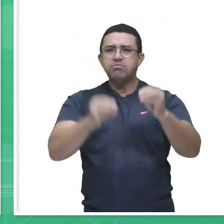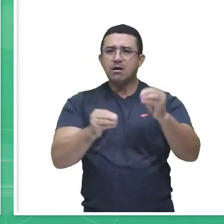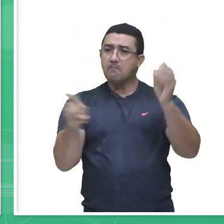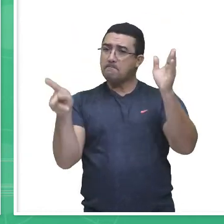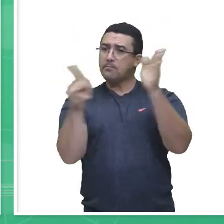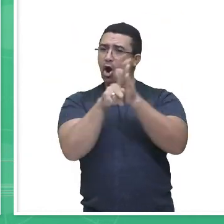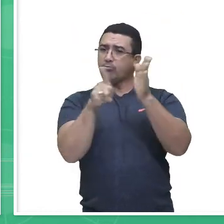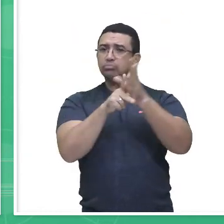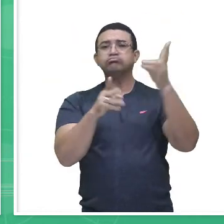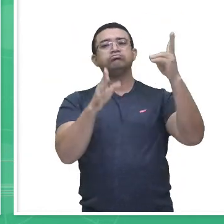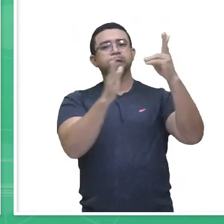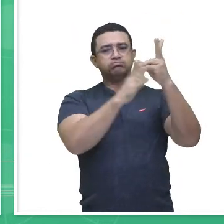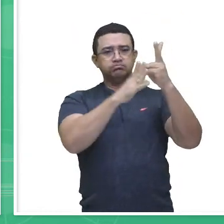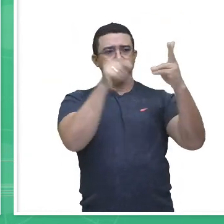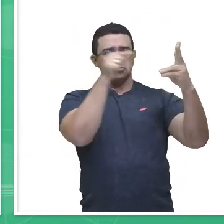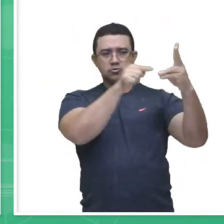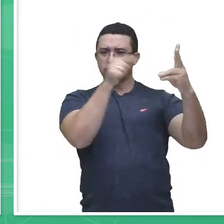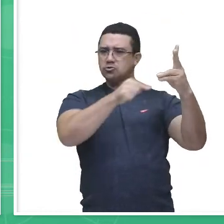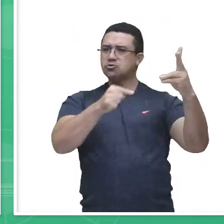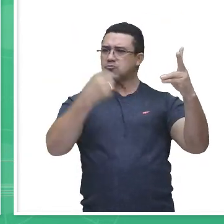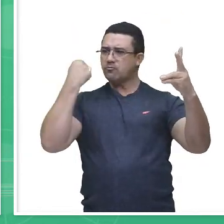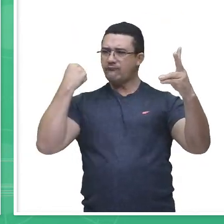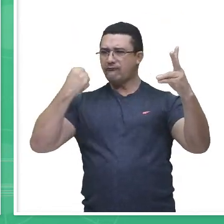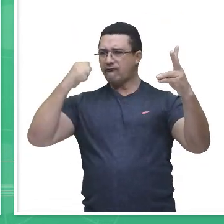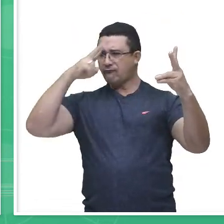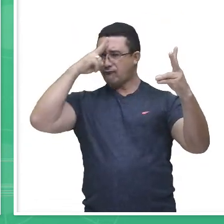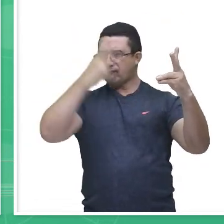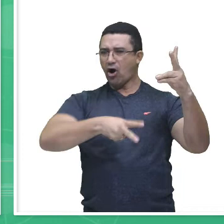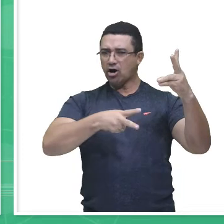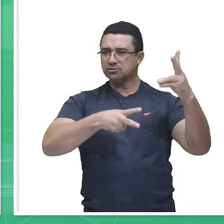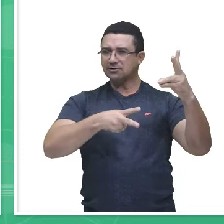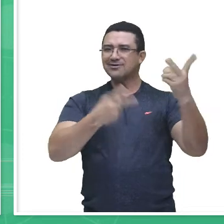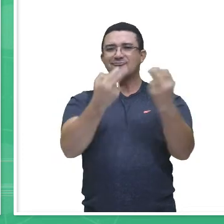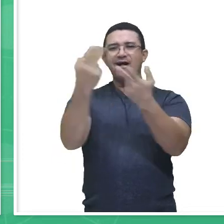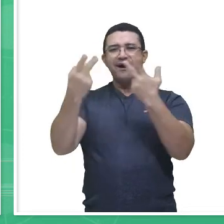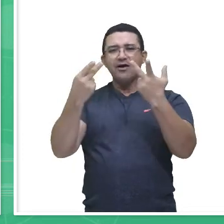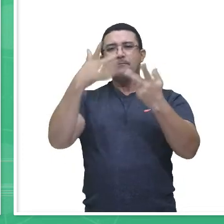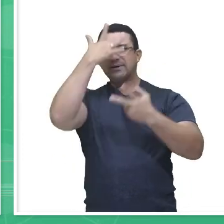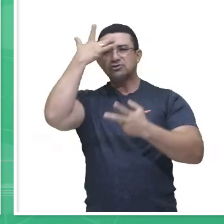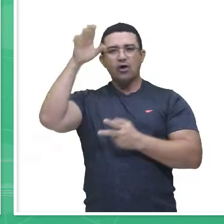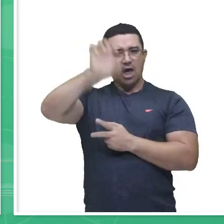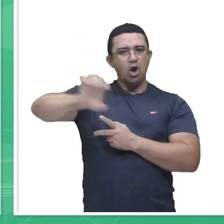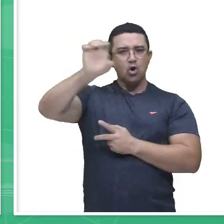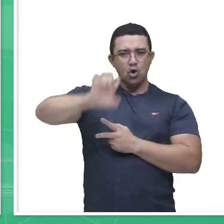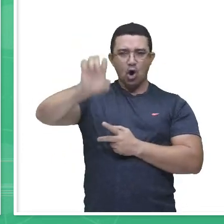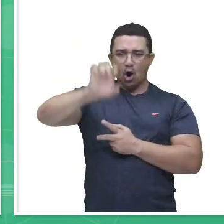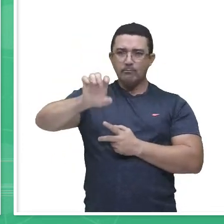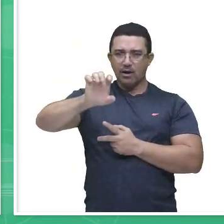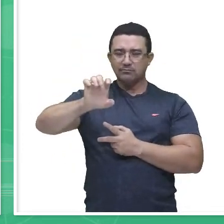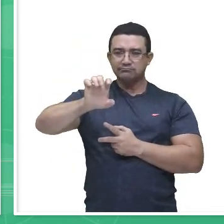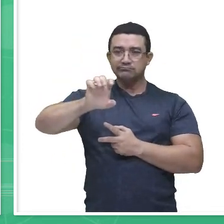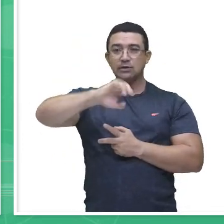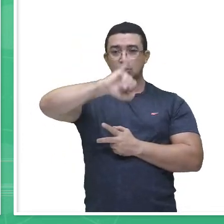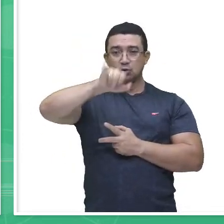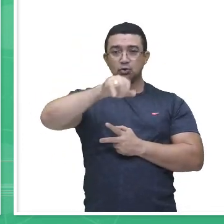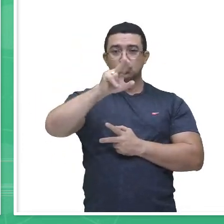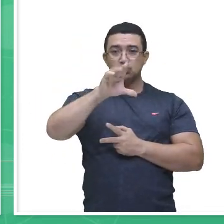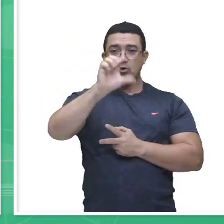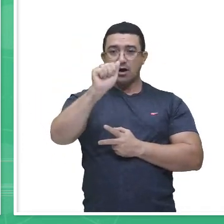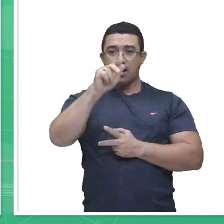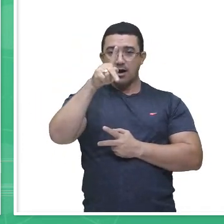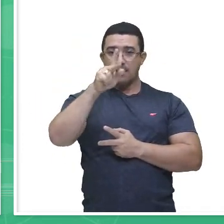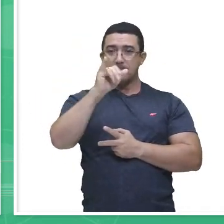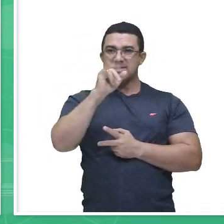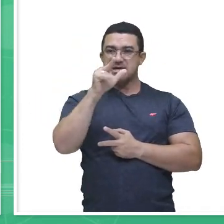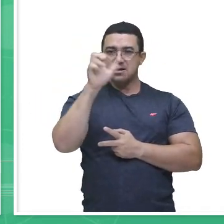ideias que vêm lá do herói europeu, né? Então percebe que Jucapirama É uma obra fantástica que vocês